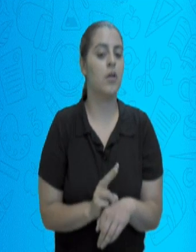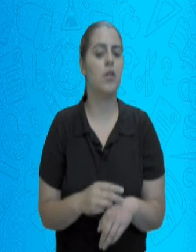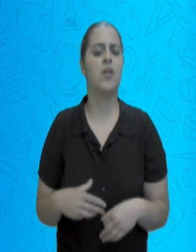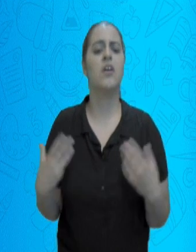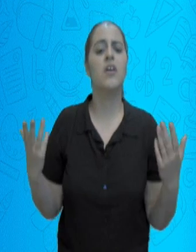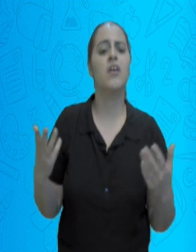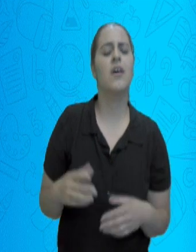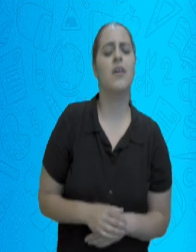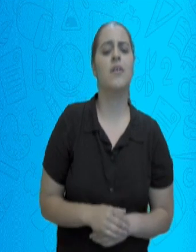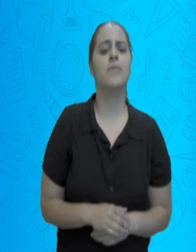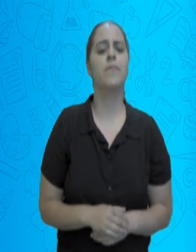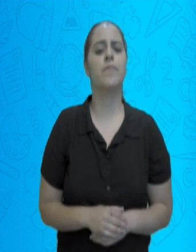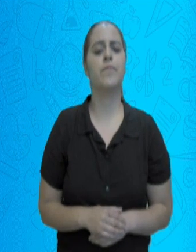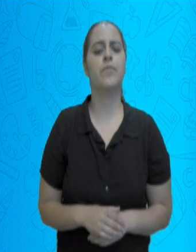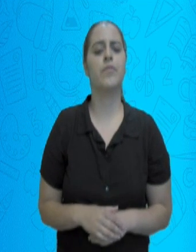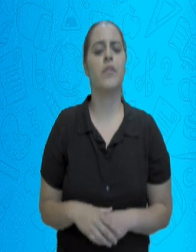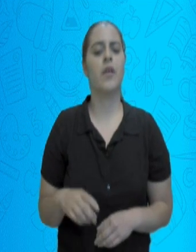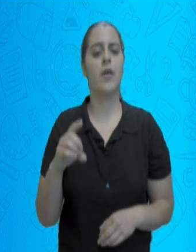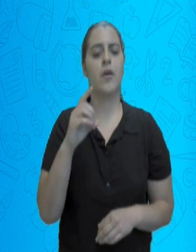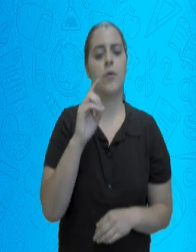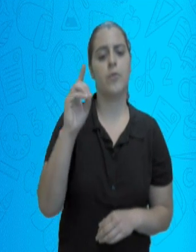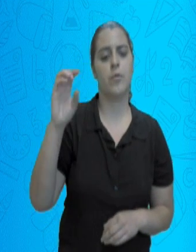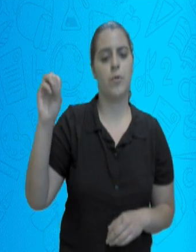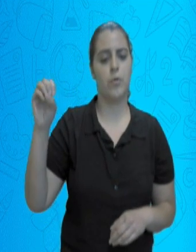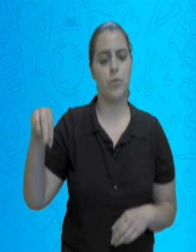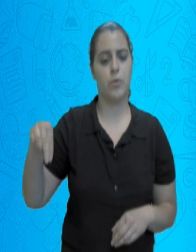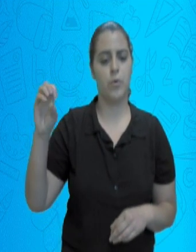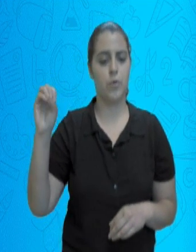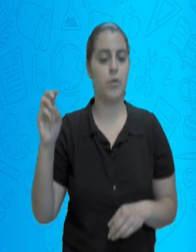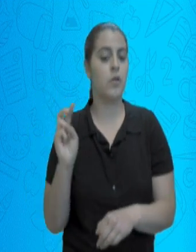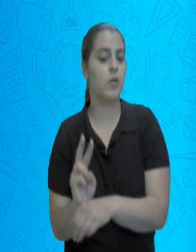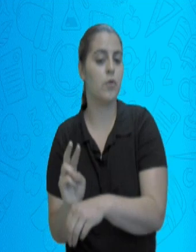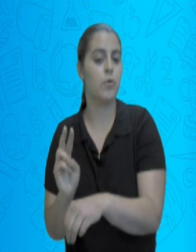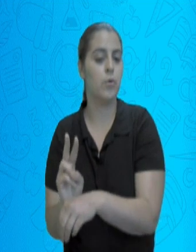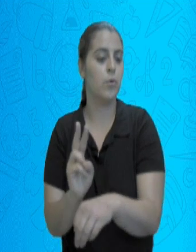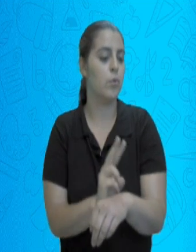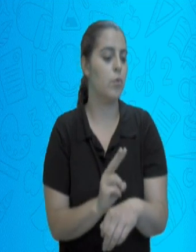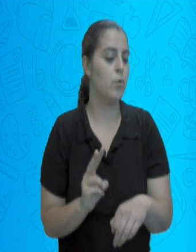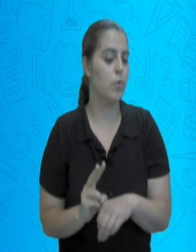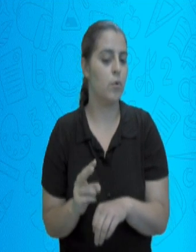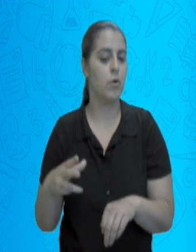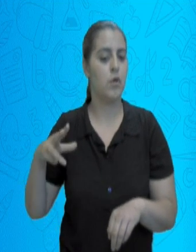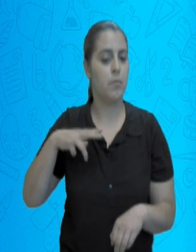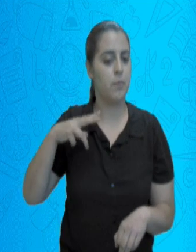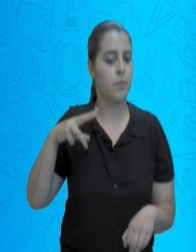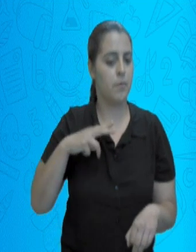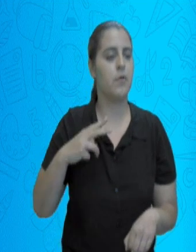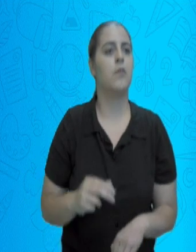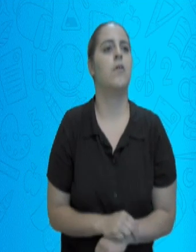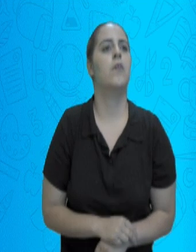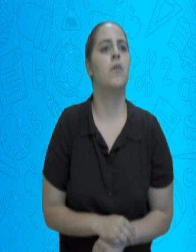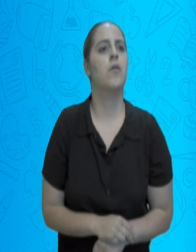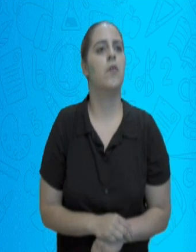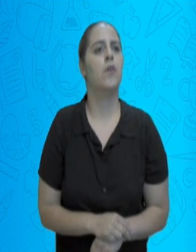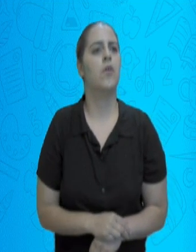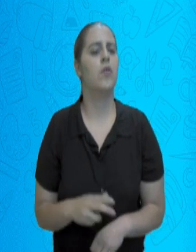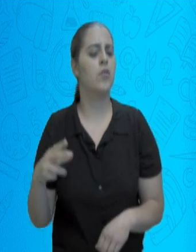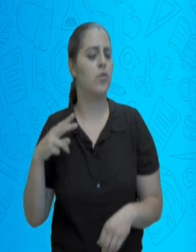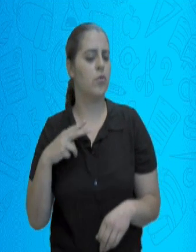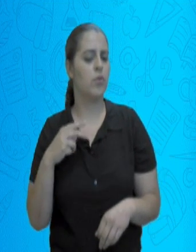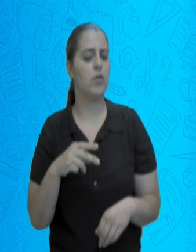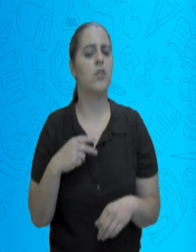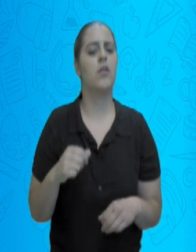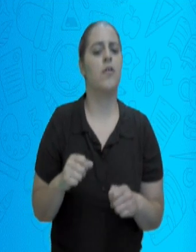Quem que é o proprietário? É o dono, é quem cuida. Ele é quem vai cuidar desse espaço privado. Eles cuidam